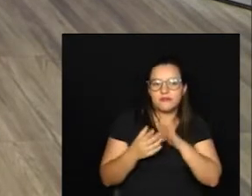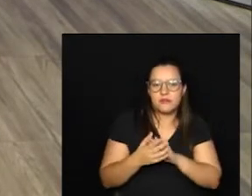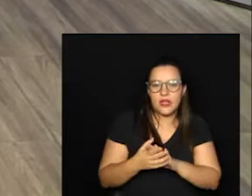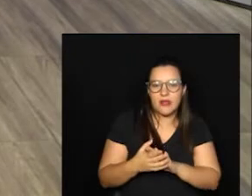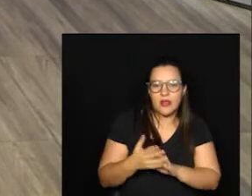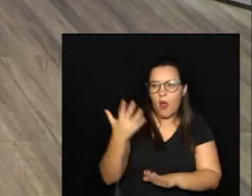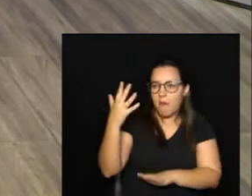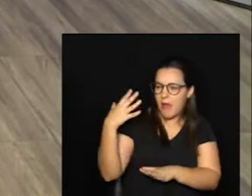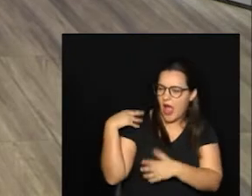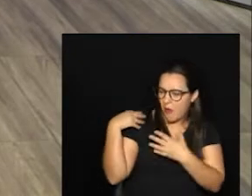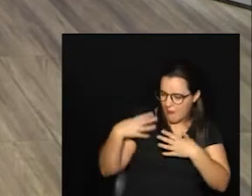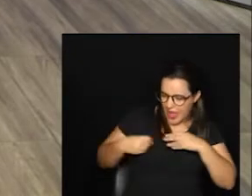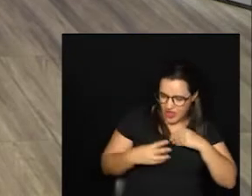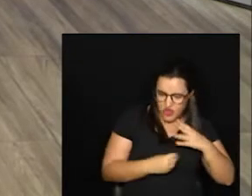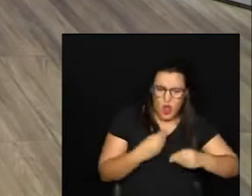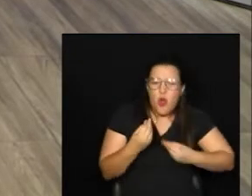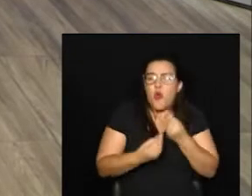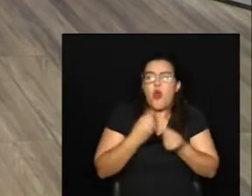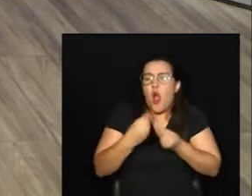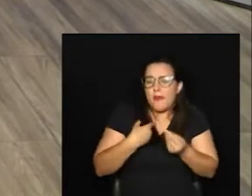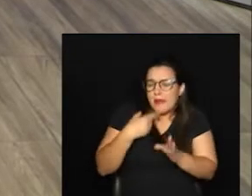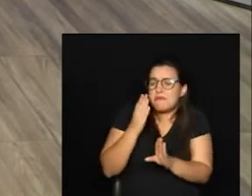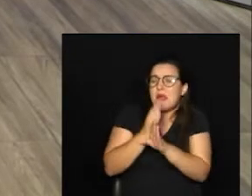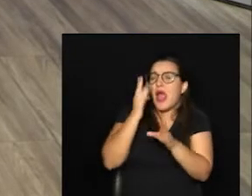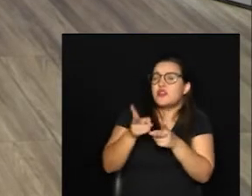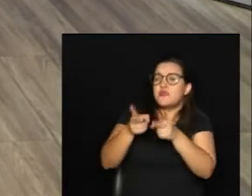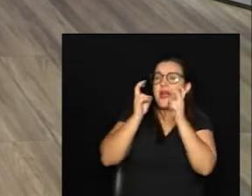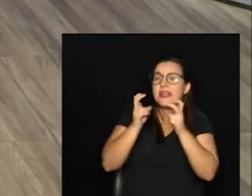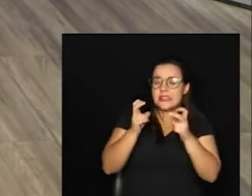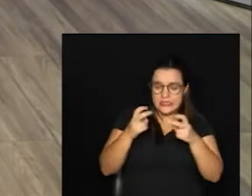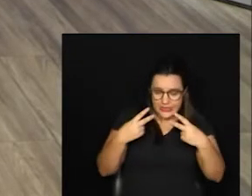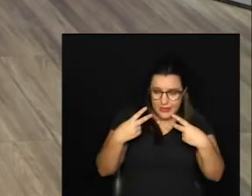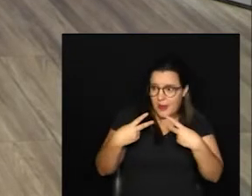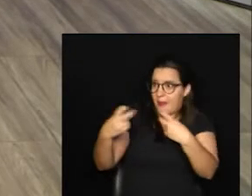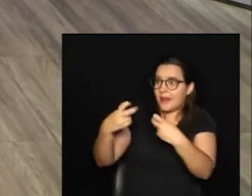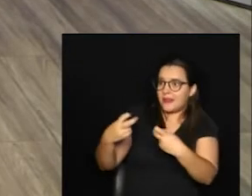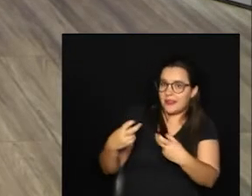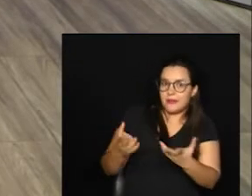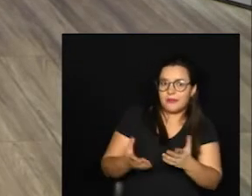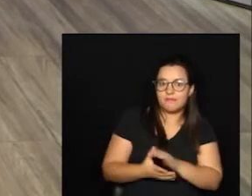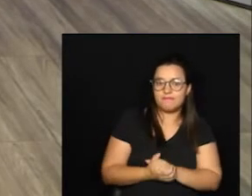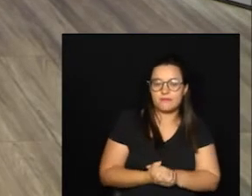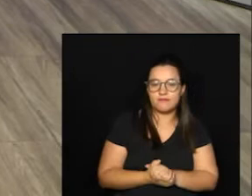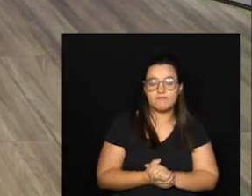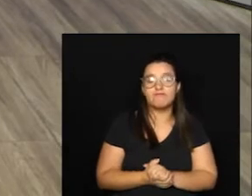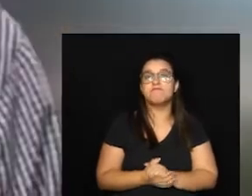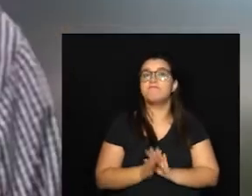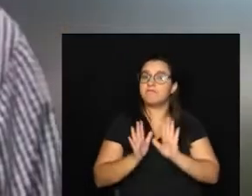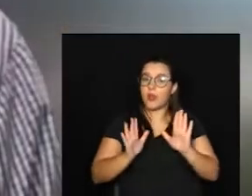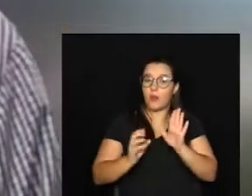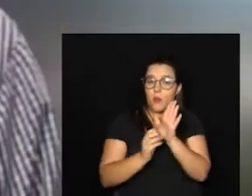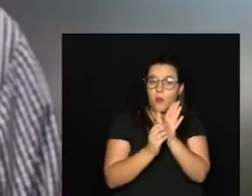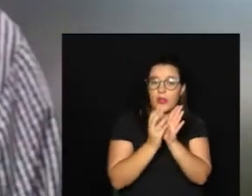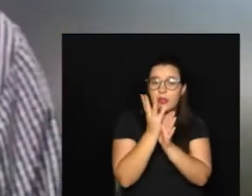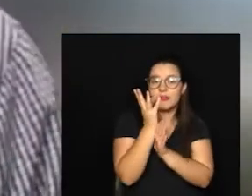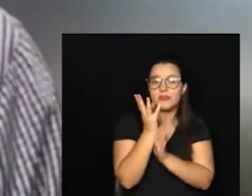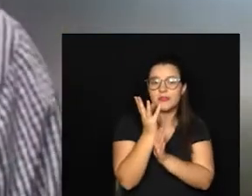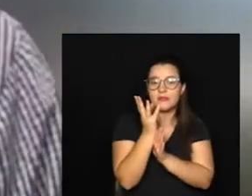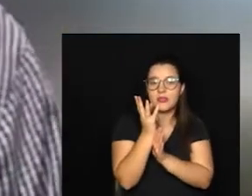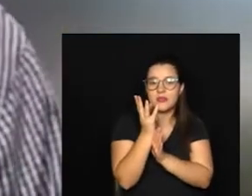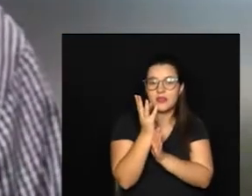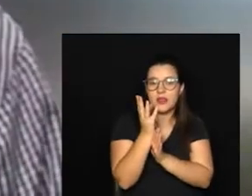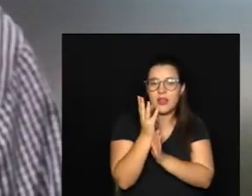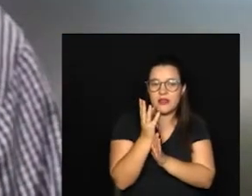encostando na pessoa, é algo que a pessoa fala? muitas vezes, não precisa nem